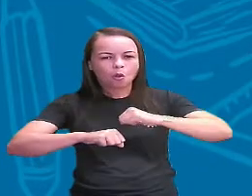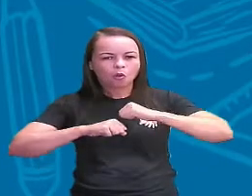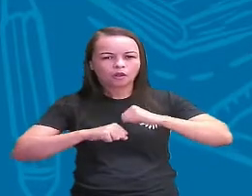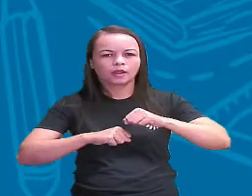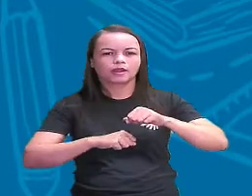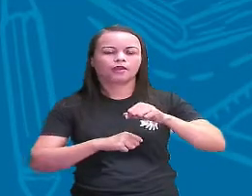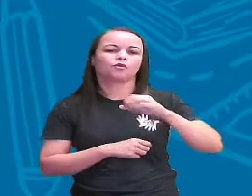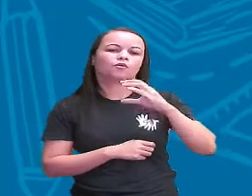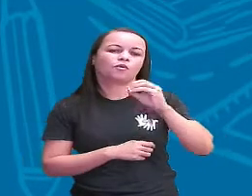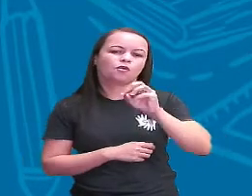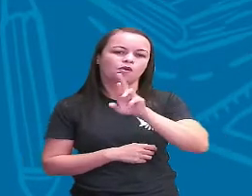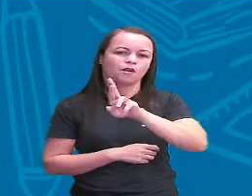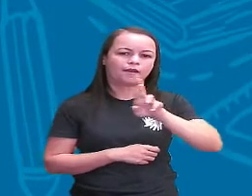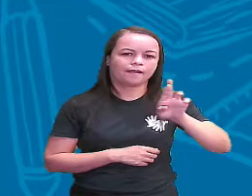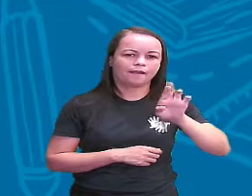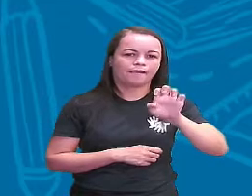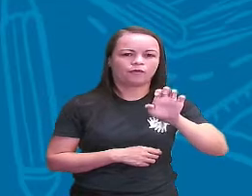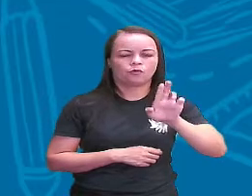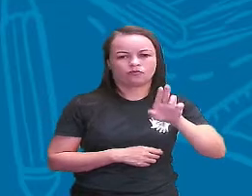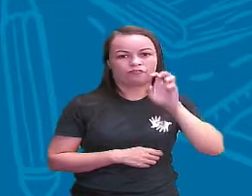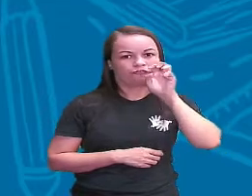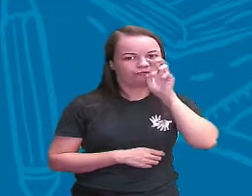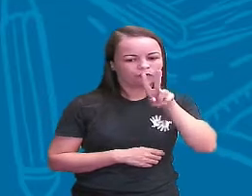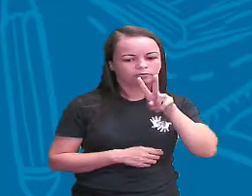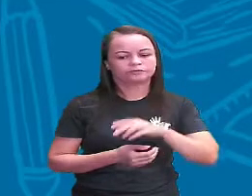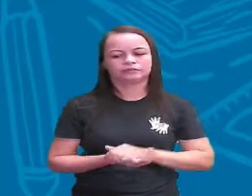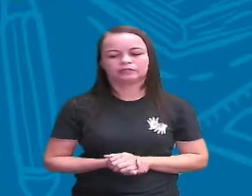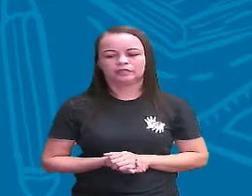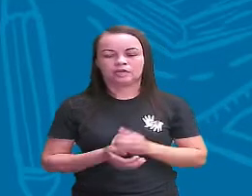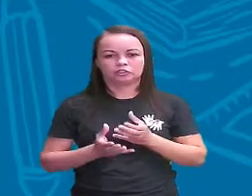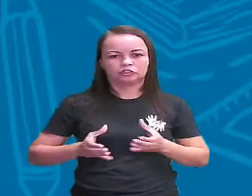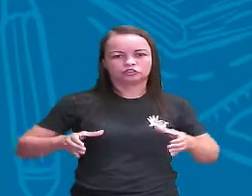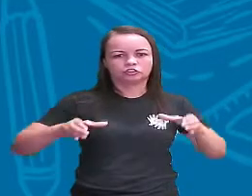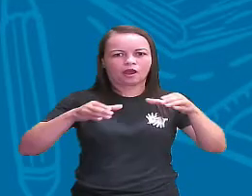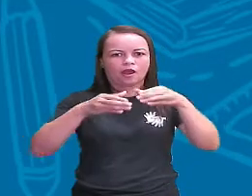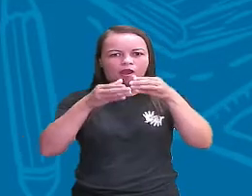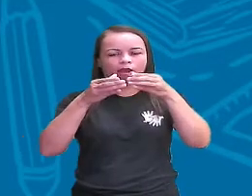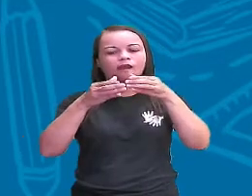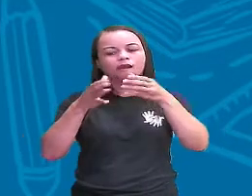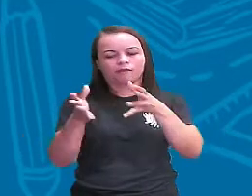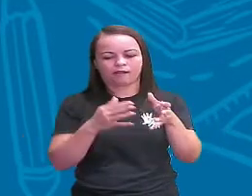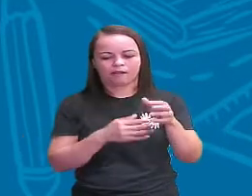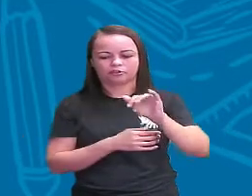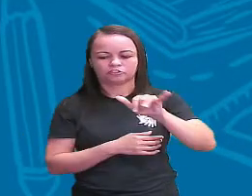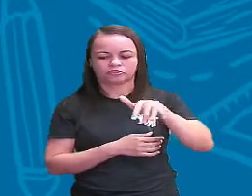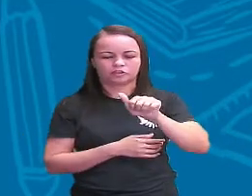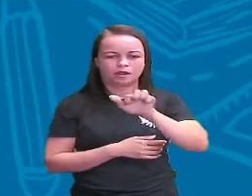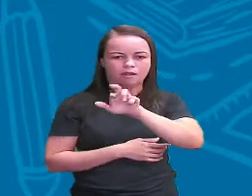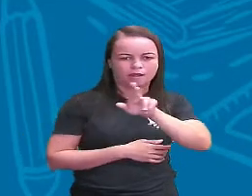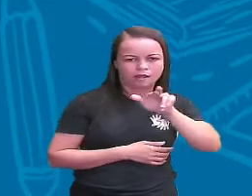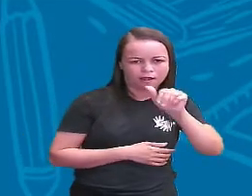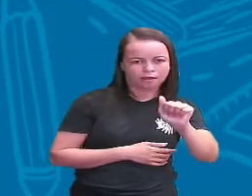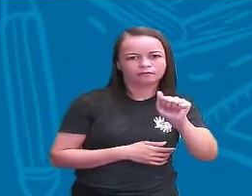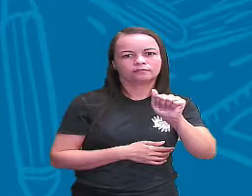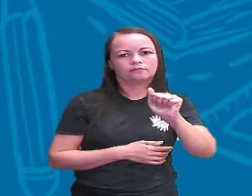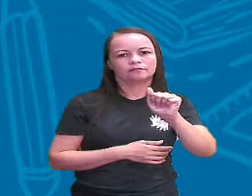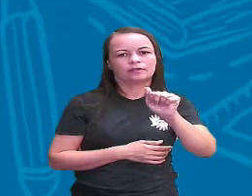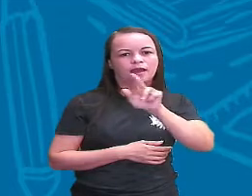R's. Jarra. Dois R's. não é? Olha o som forte saindo da minha